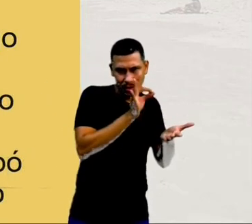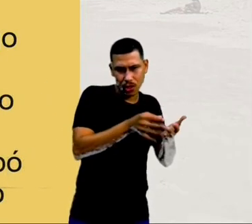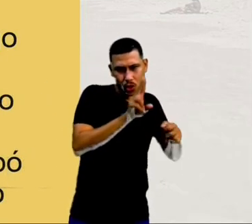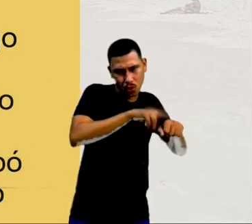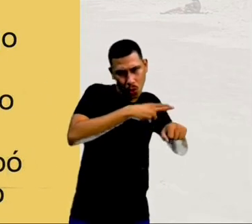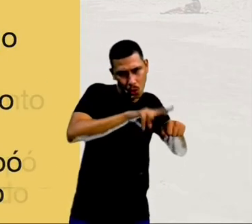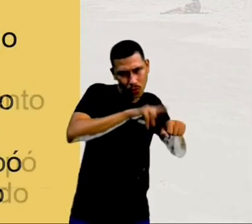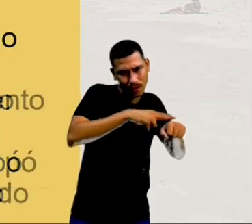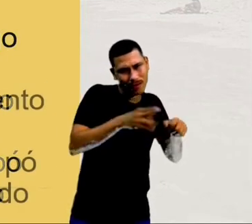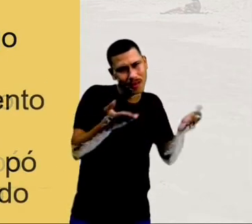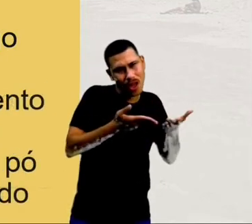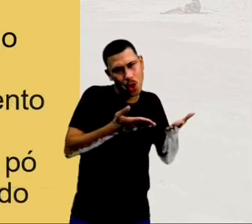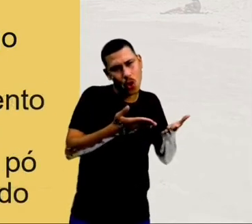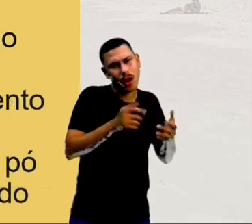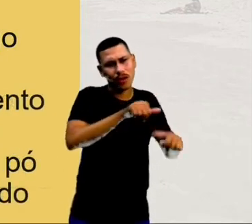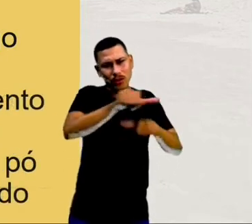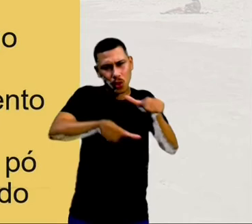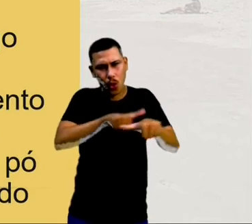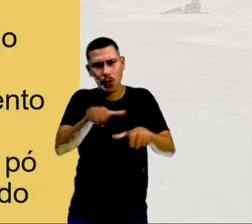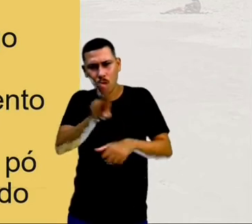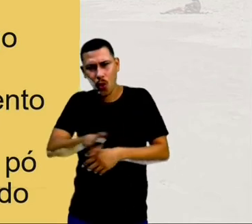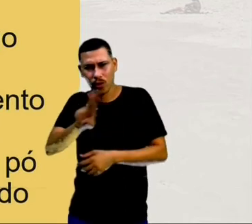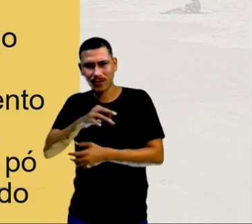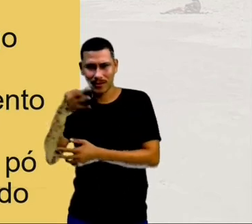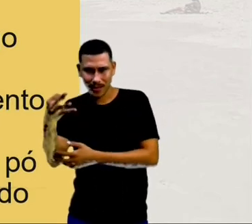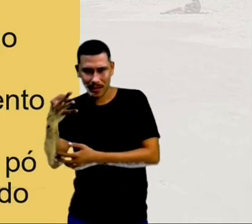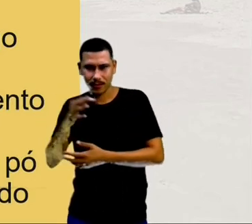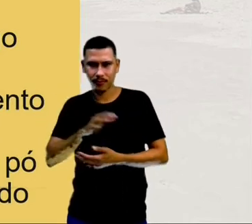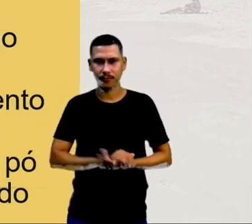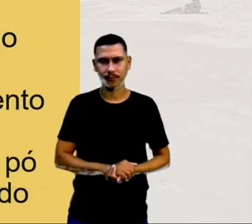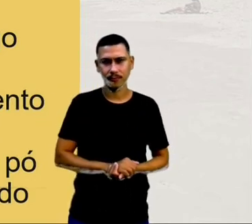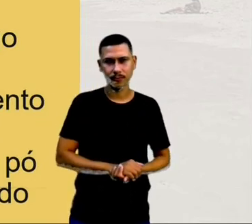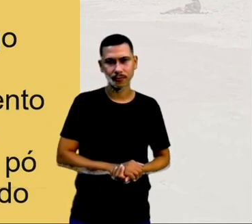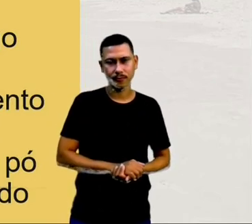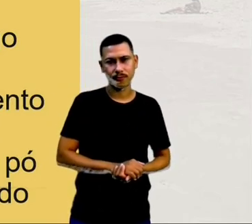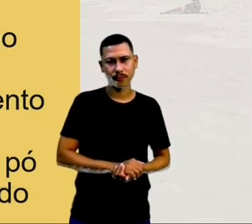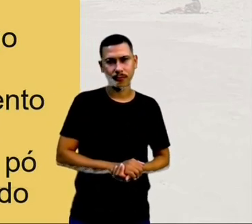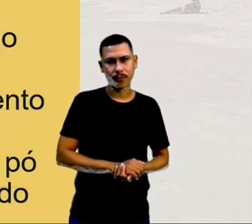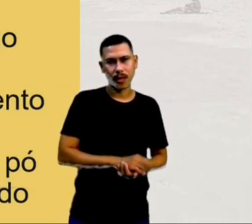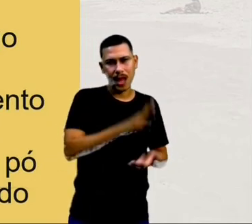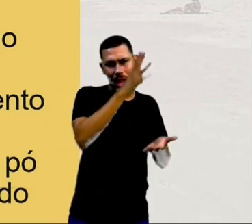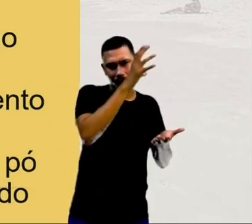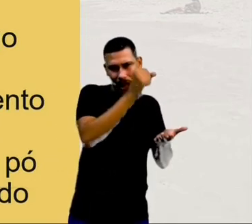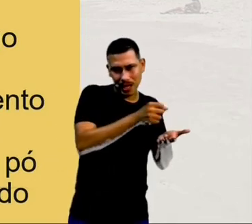pó, vão ter que ser 3. E agora, a lata de leite condensado. Antes era